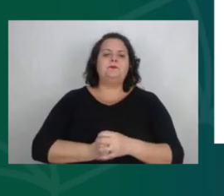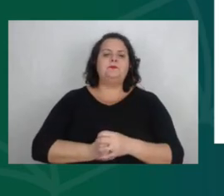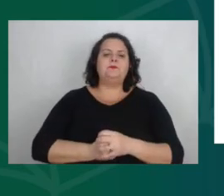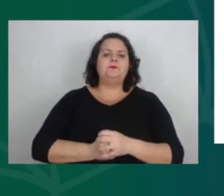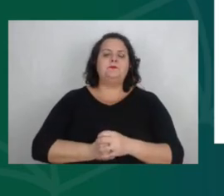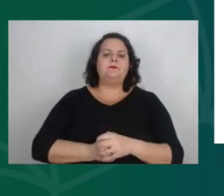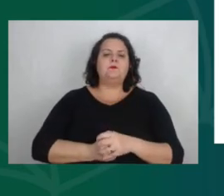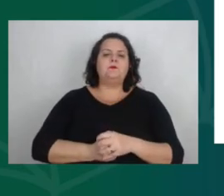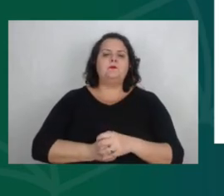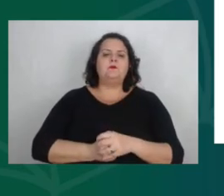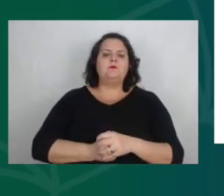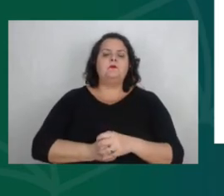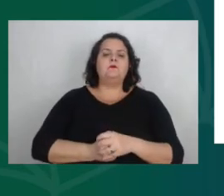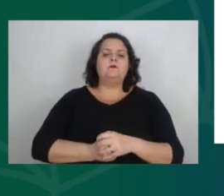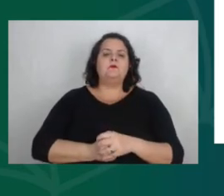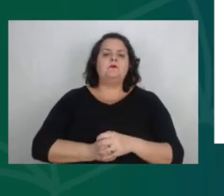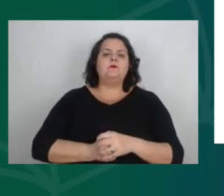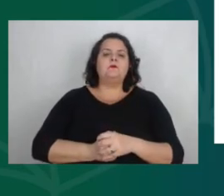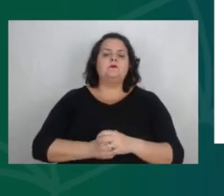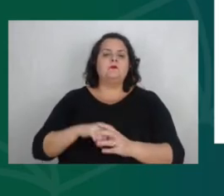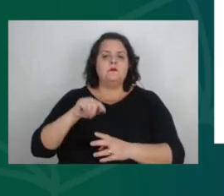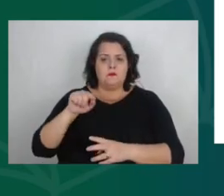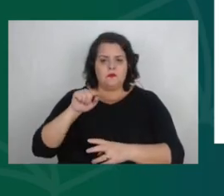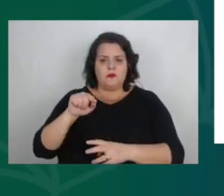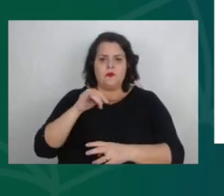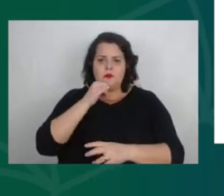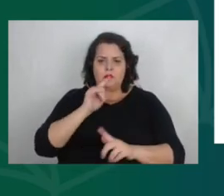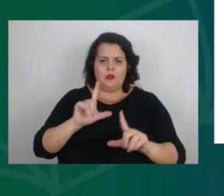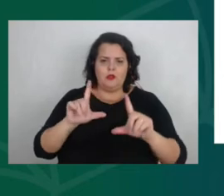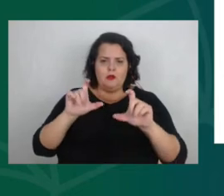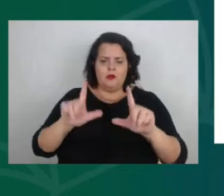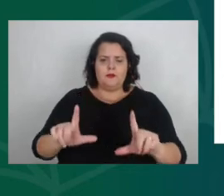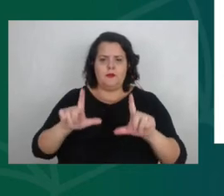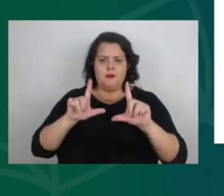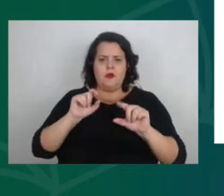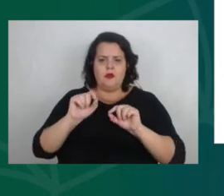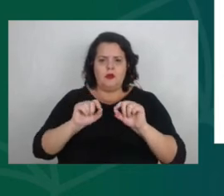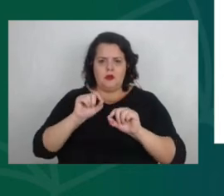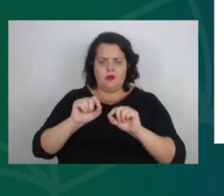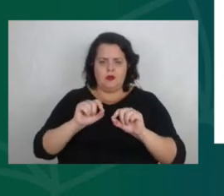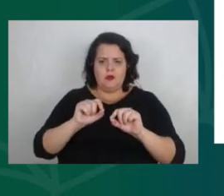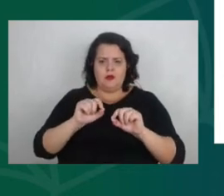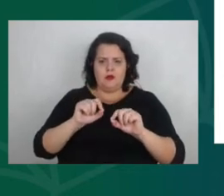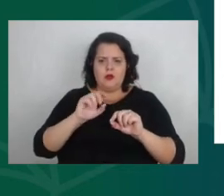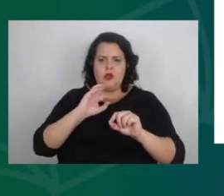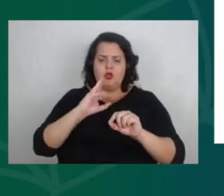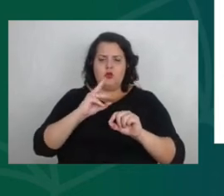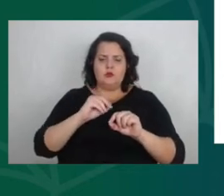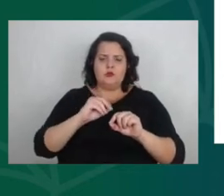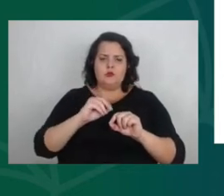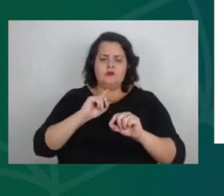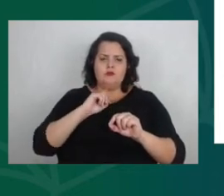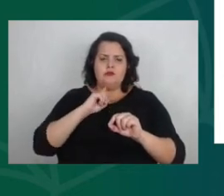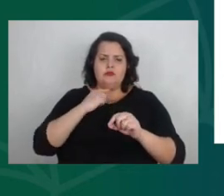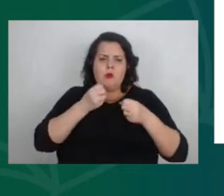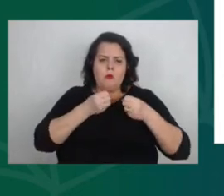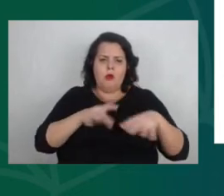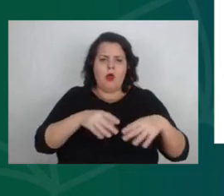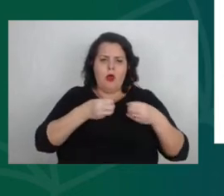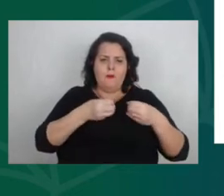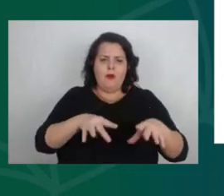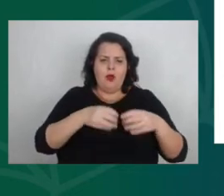passar. Esse efluente, então, ele é coletado aqui, né? Ele é produzido por todo, na verdade,